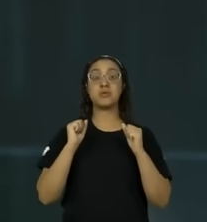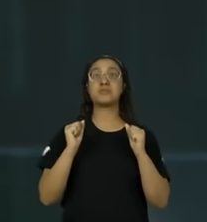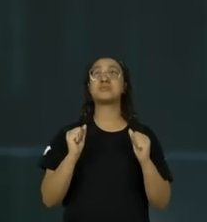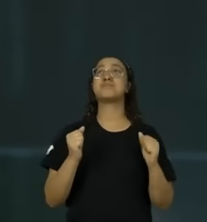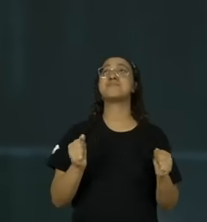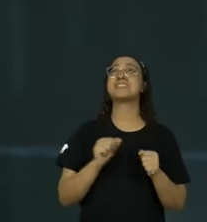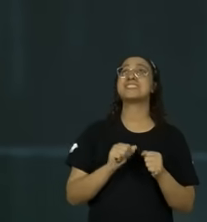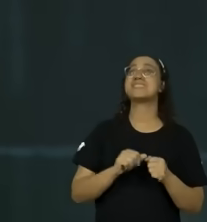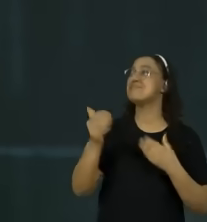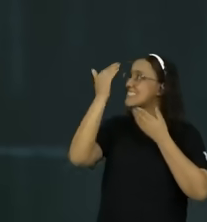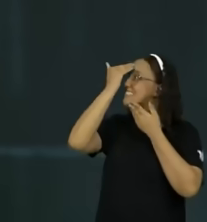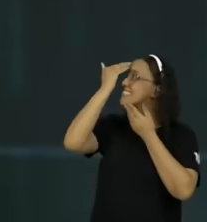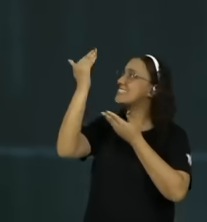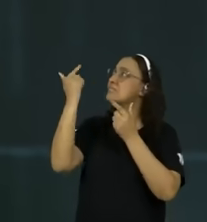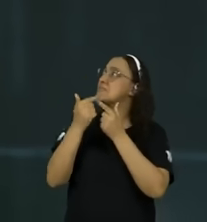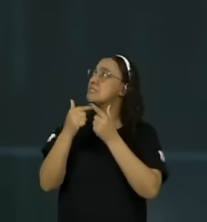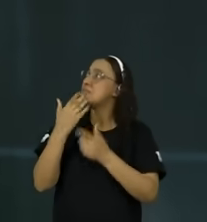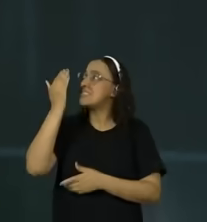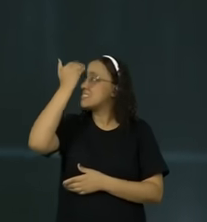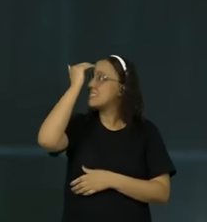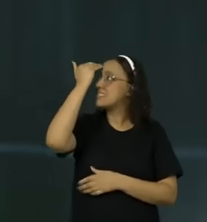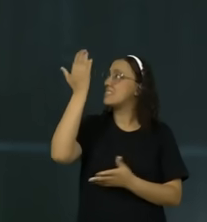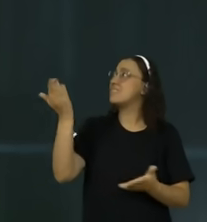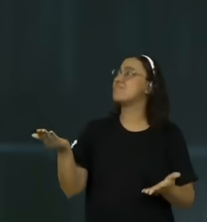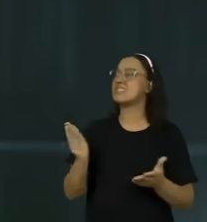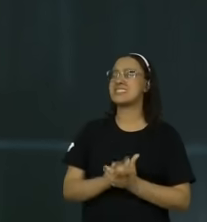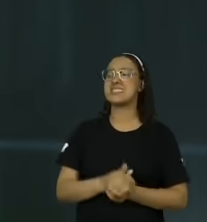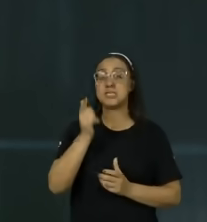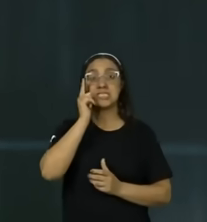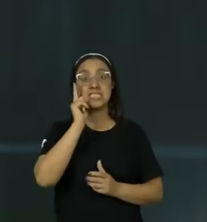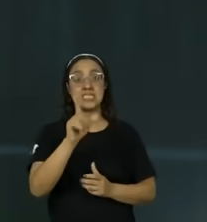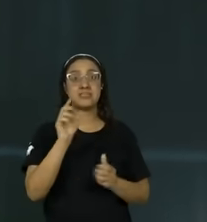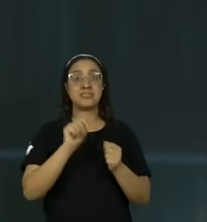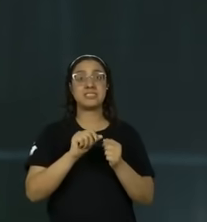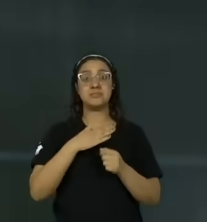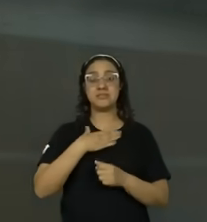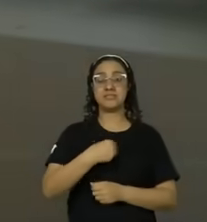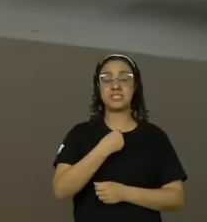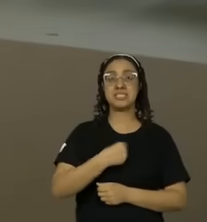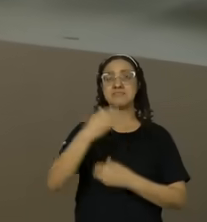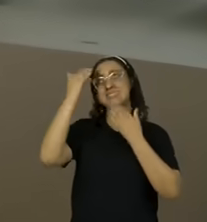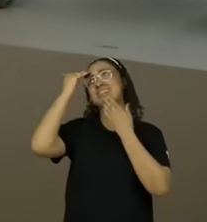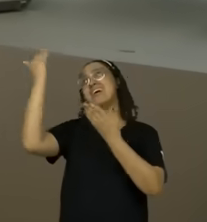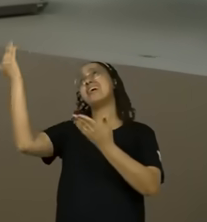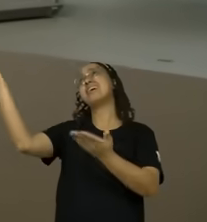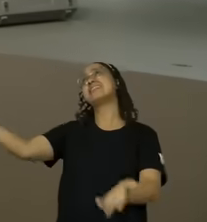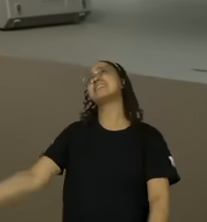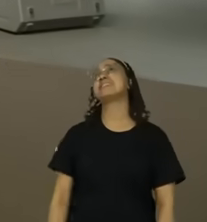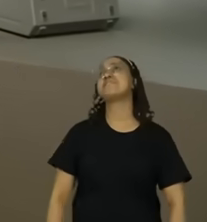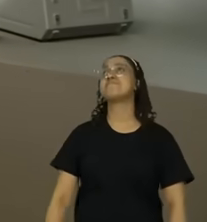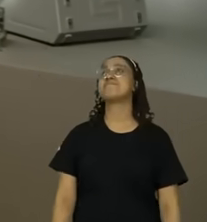yes, agora eu entendi o porquê de todas as coisas. Agora eu consigo liberar a graça e não a vingança. Yes, Deus.